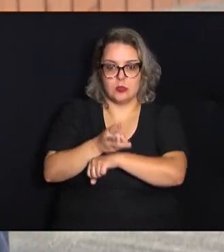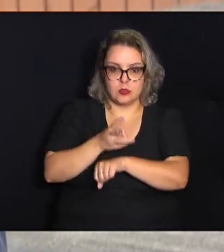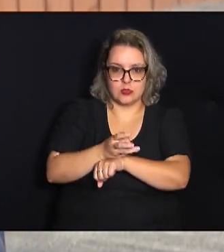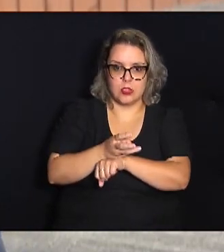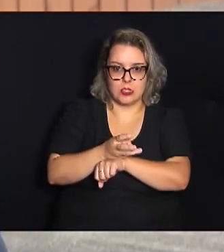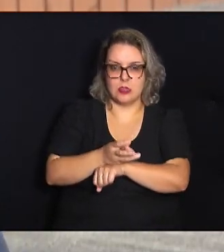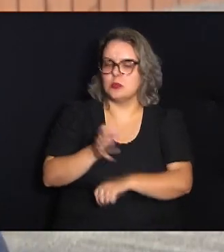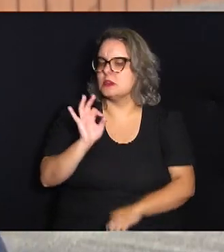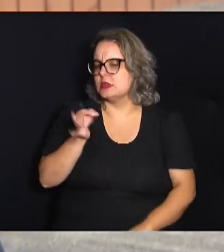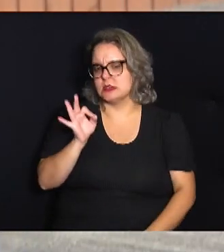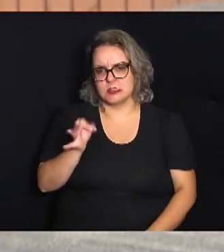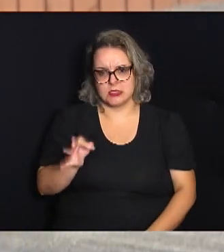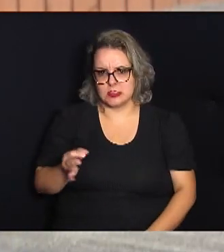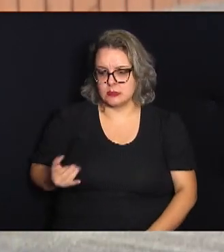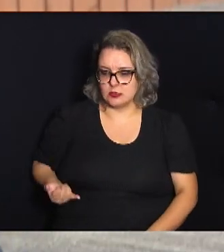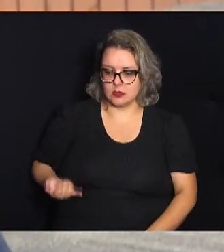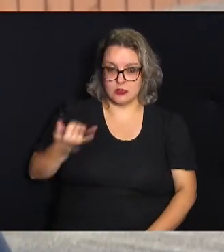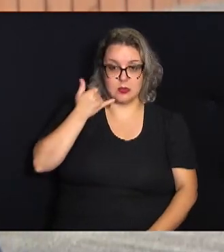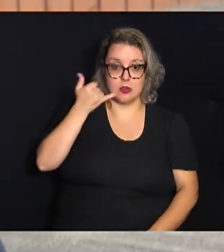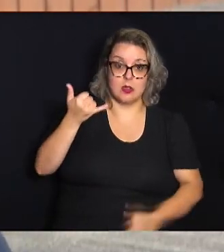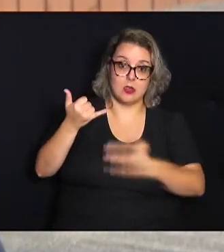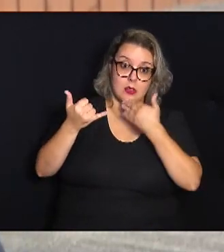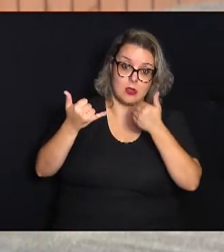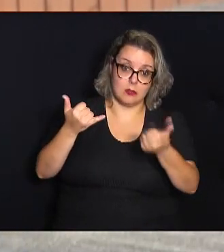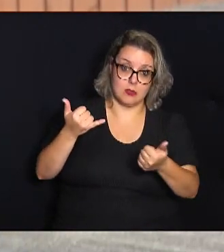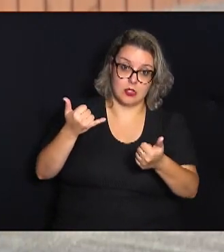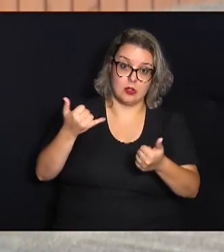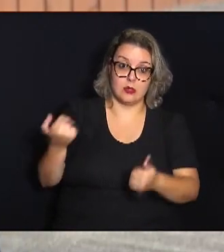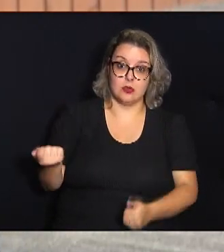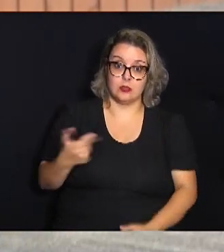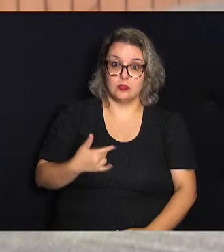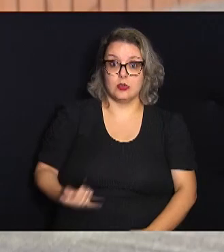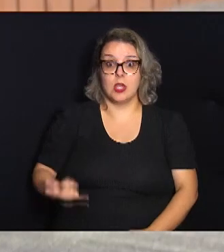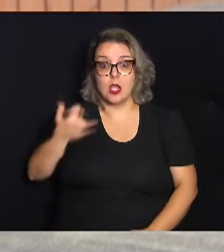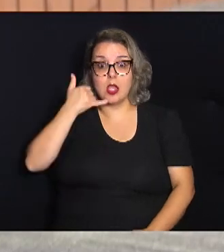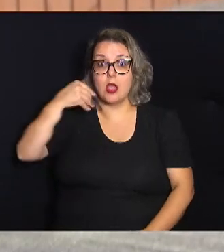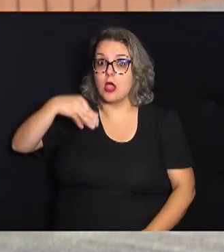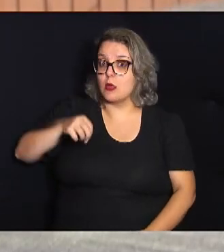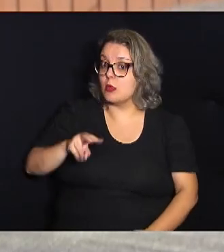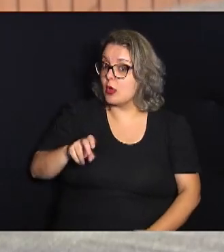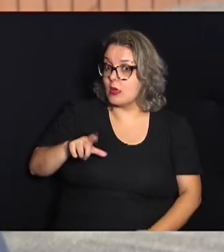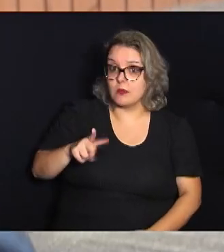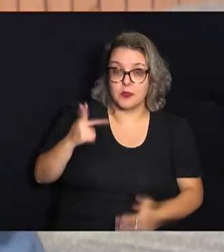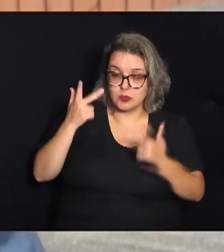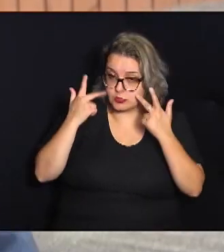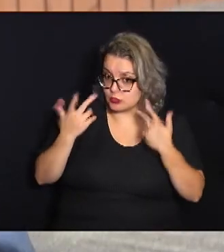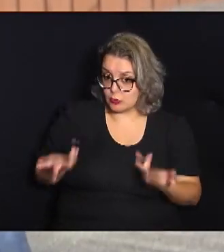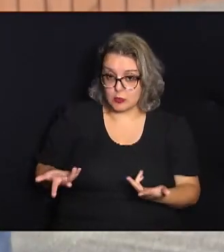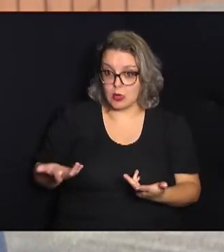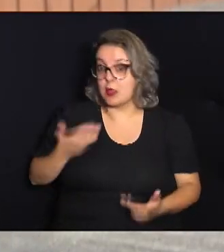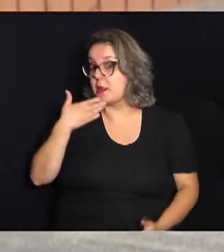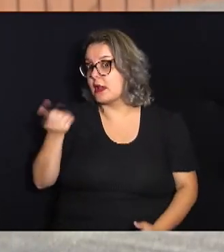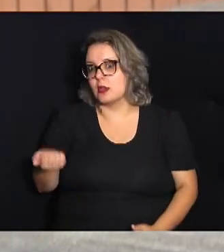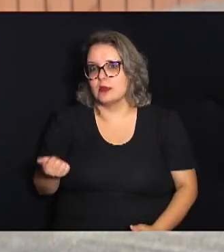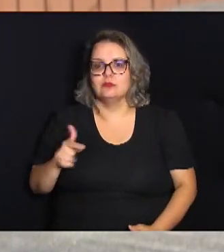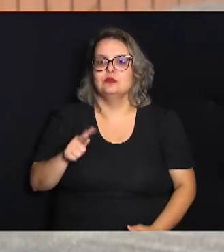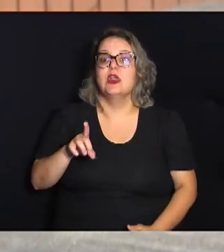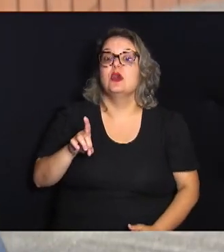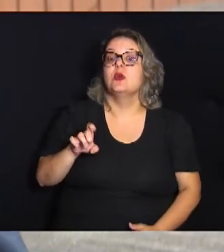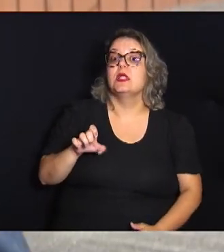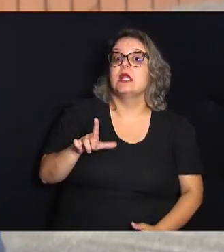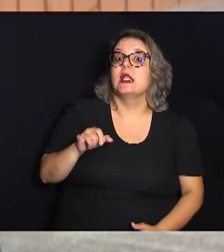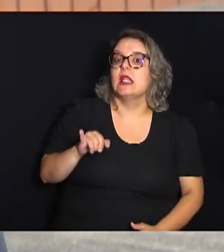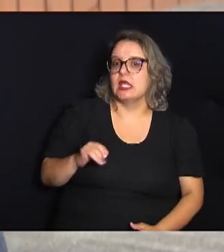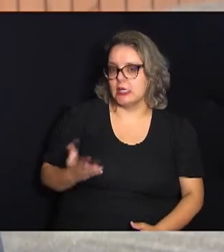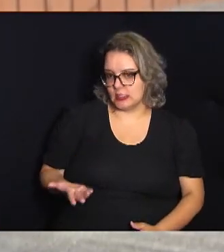toda certeza, essa ligação é melhor que a ligação da telefonia móvel normal. Então você não tem esse delay, né, que normalmente